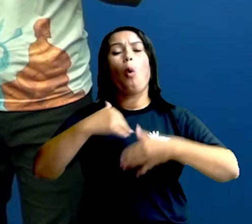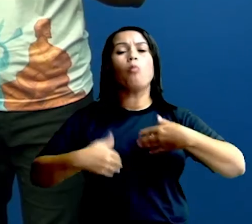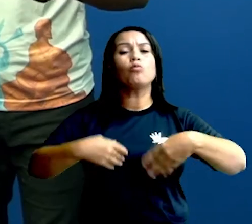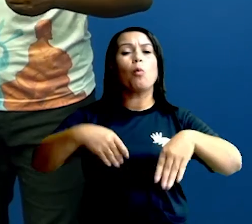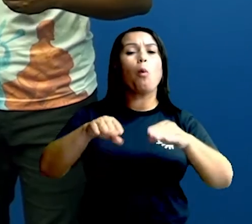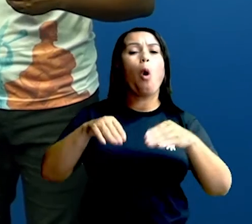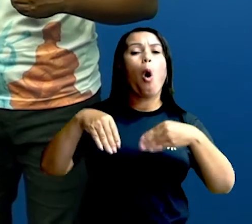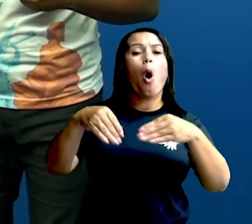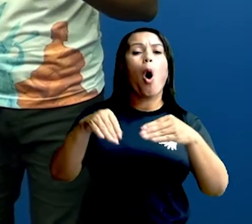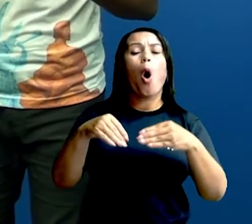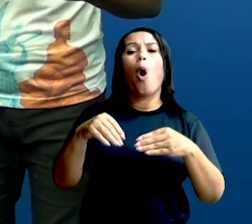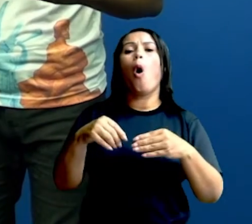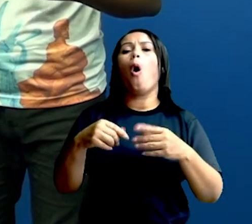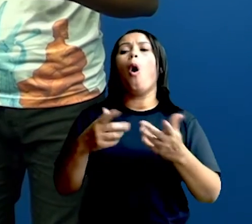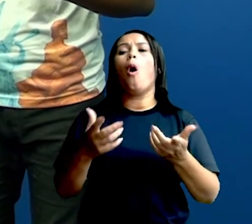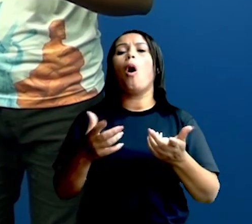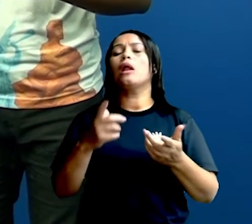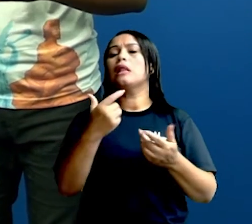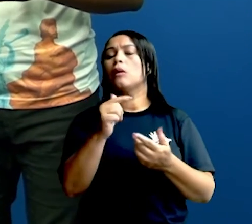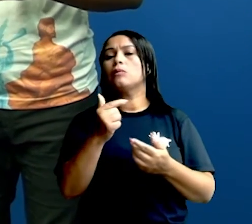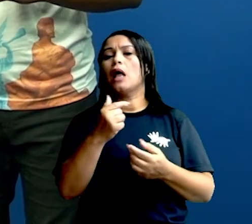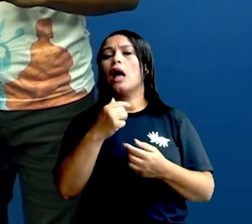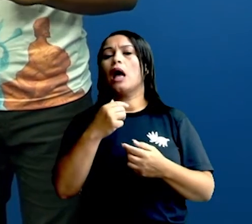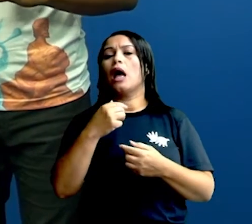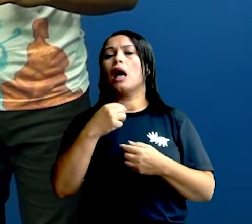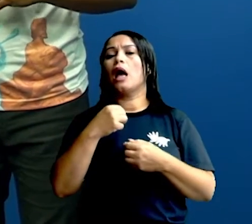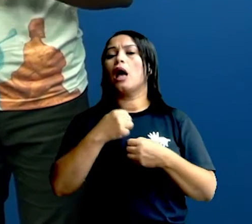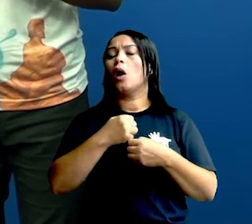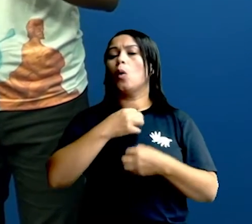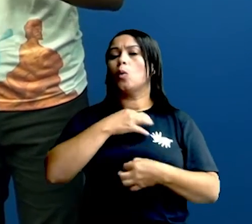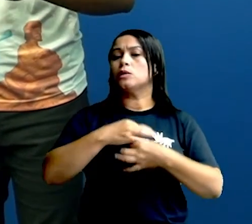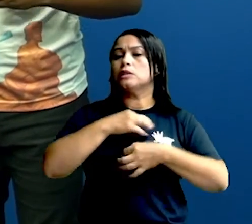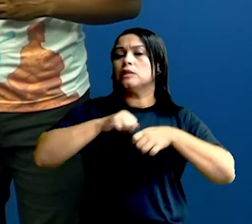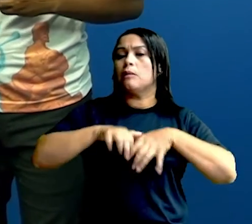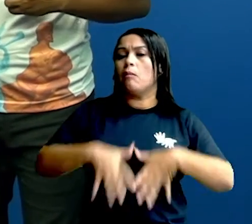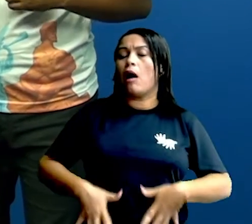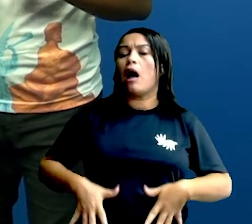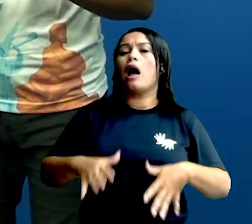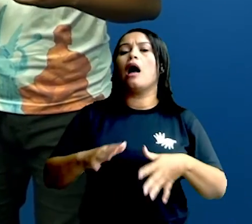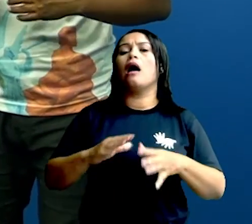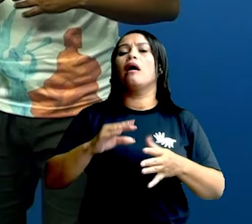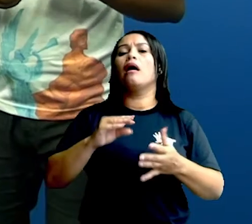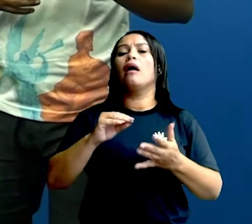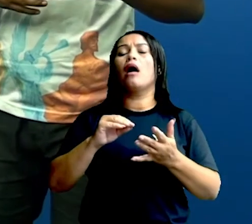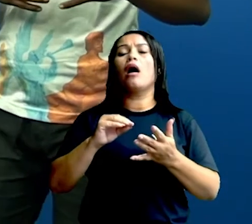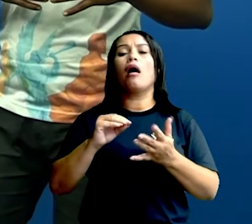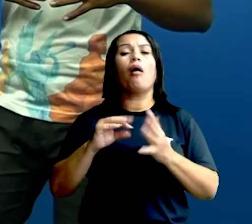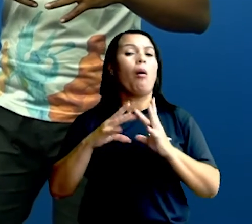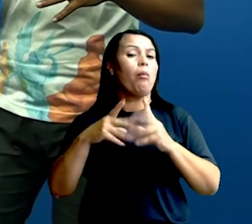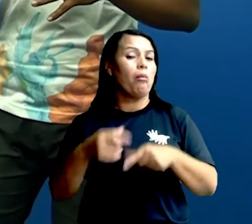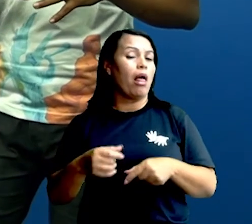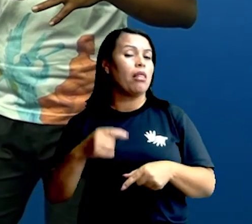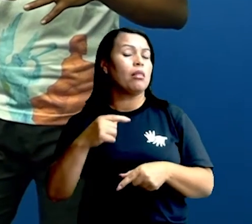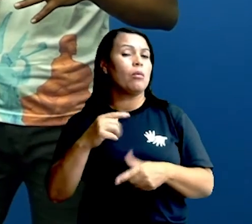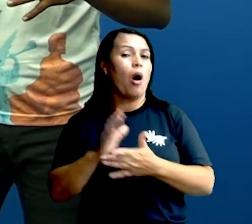possuem brânquias, um sistema respiratório adaptado, um sistema digestivo completo. São animais